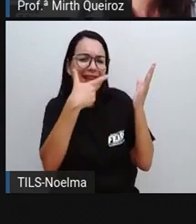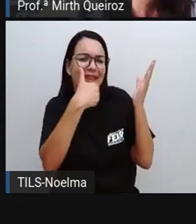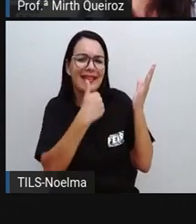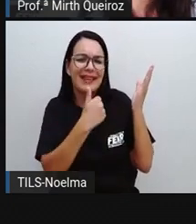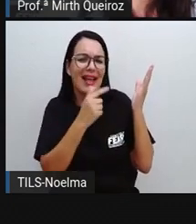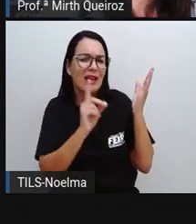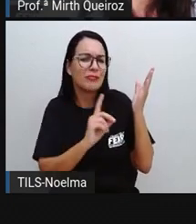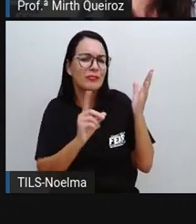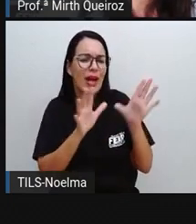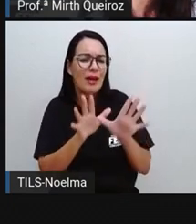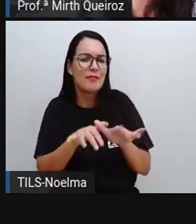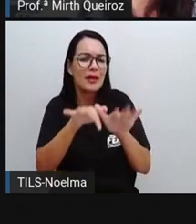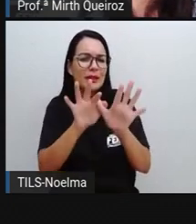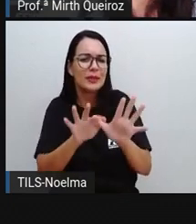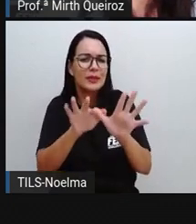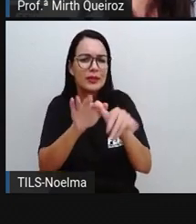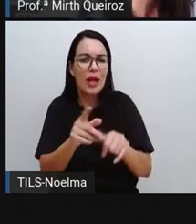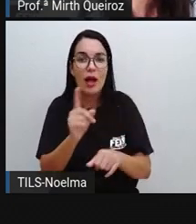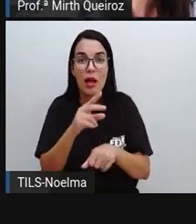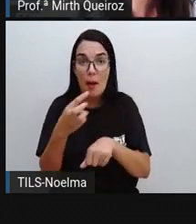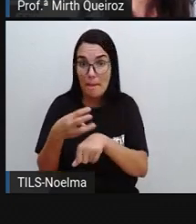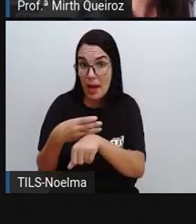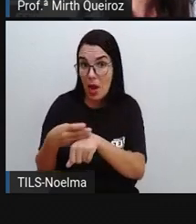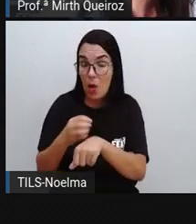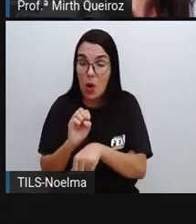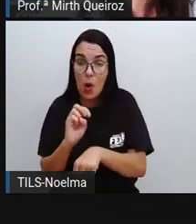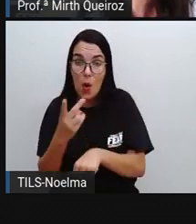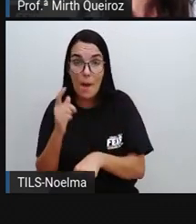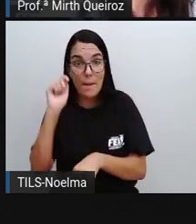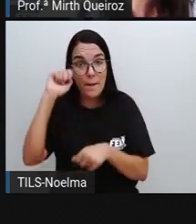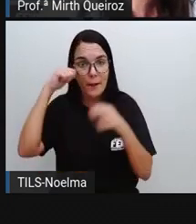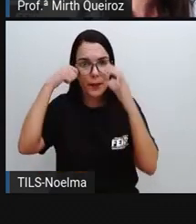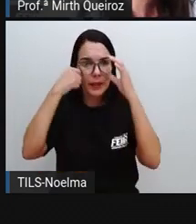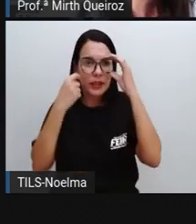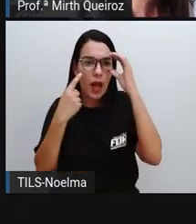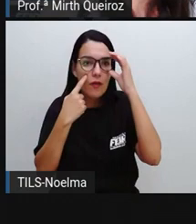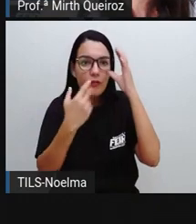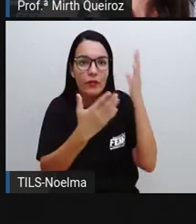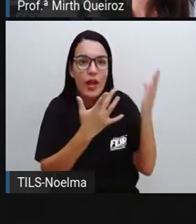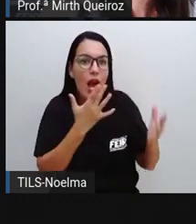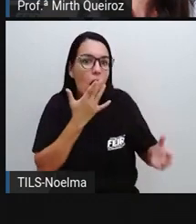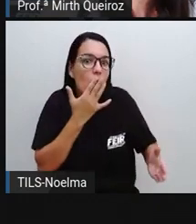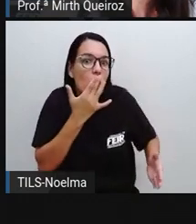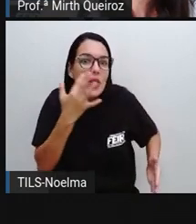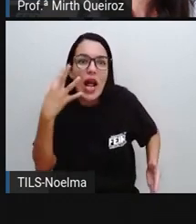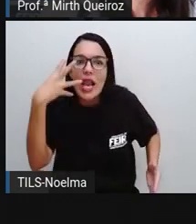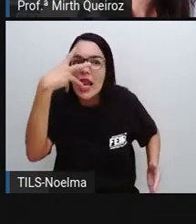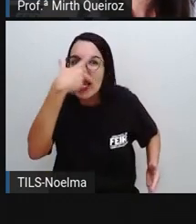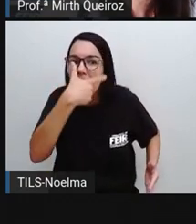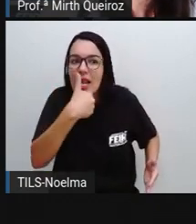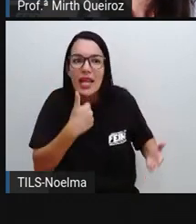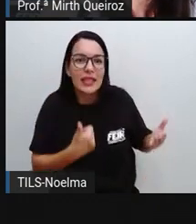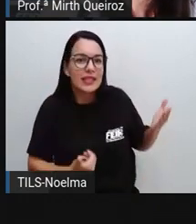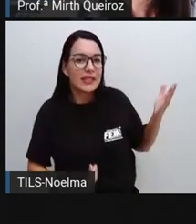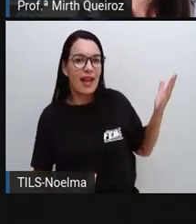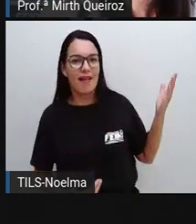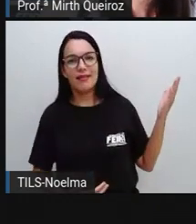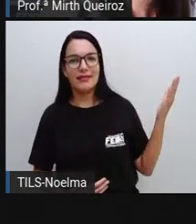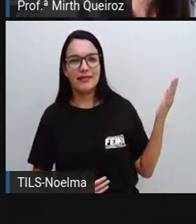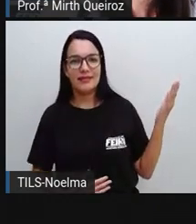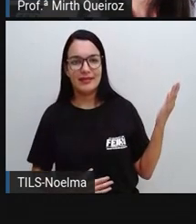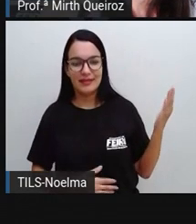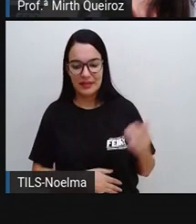Nem toda mariposa é marrom ou preta. Veja as cores vibrantes dessa espécie.